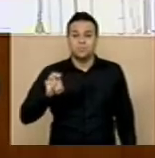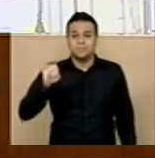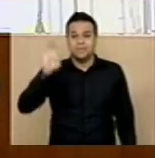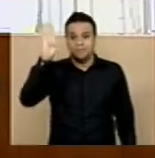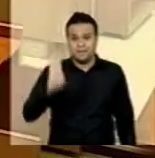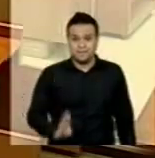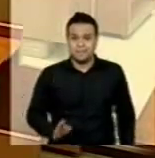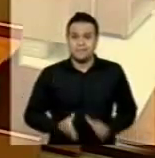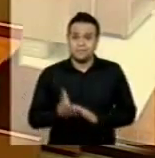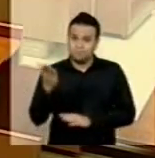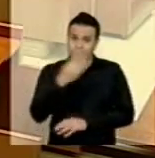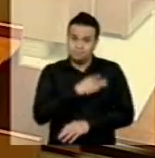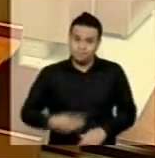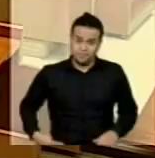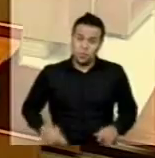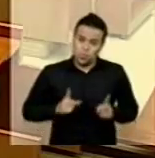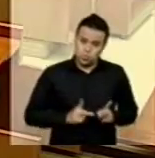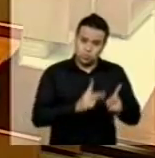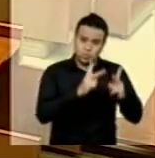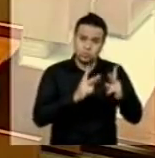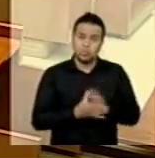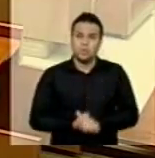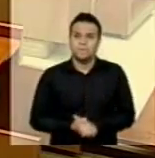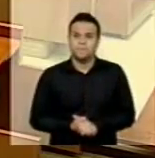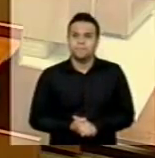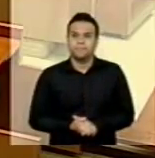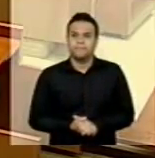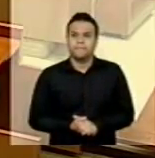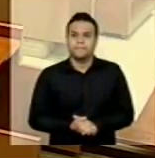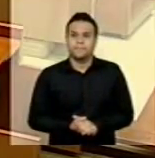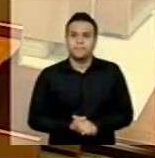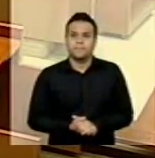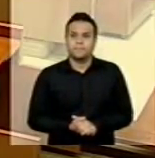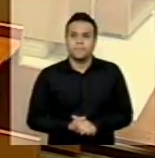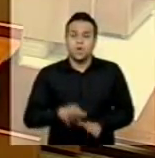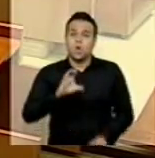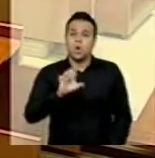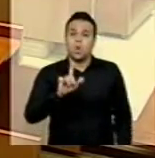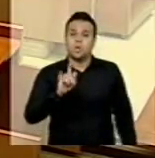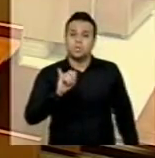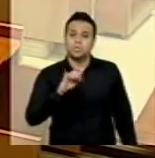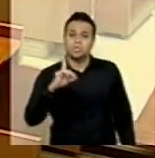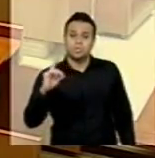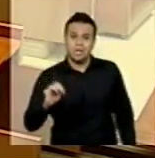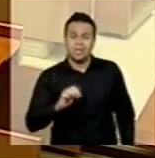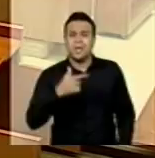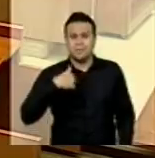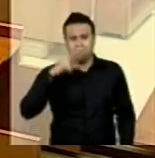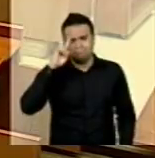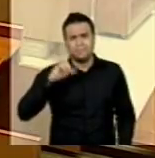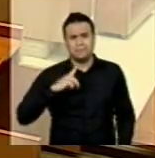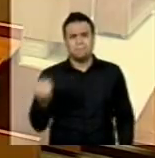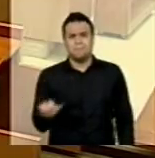Excelência prossegue. Presidente, atuando em colegiado, guardei um princípio muito caro aos